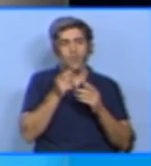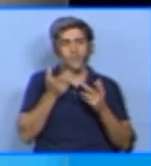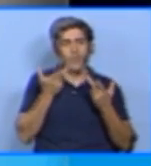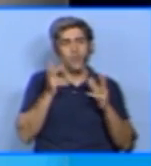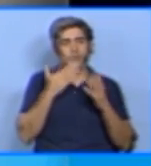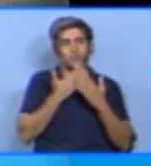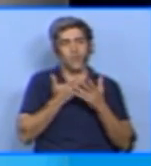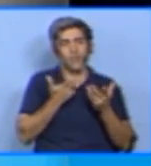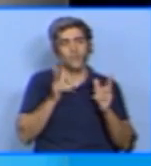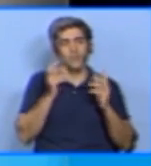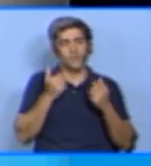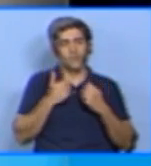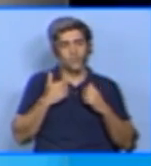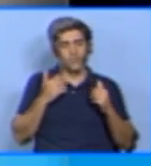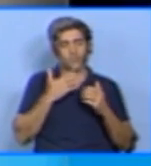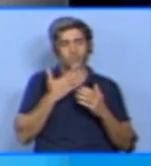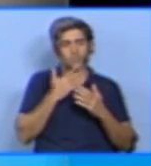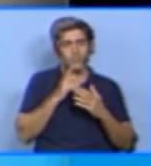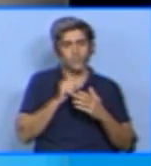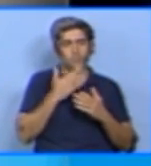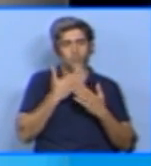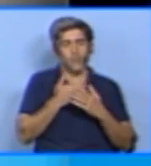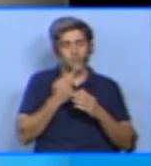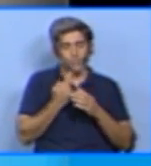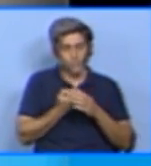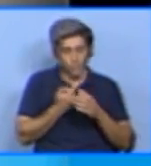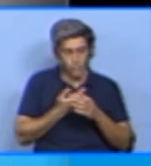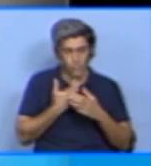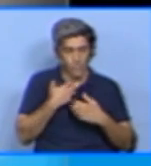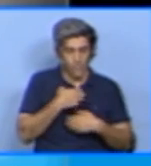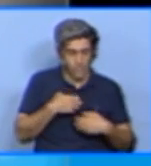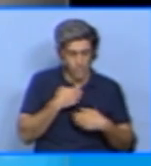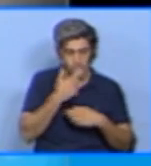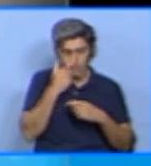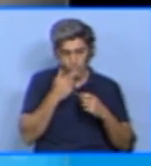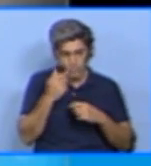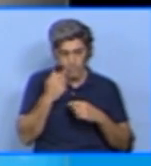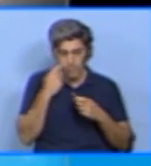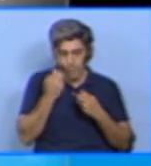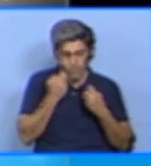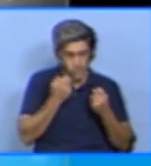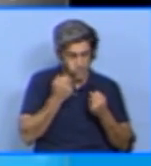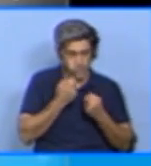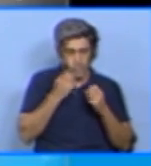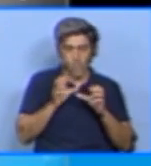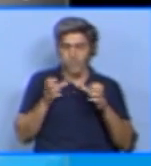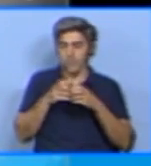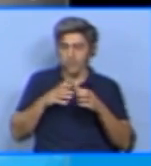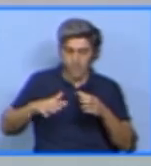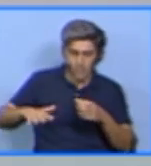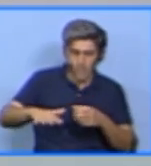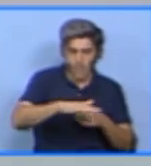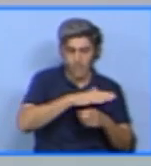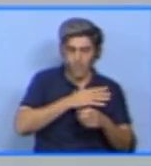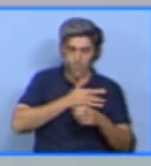e, sobretudo, também é fruto de muita solidão e de muita angústia, que não encontrou na comunidade